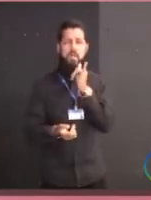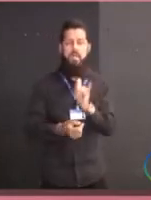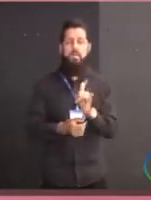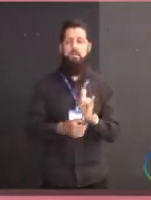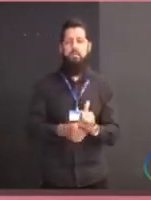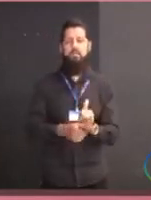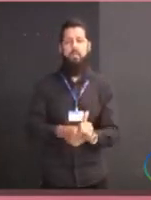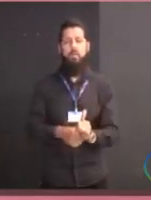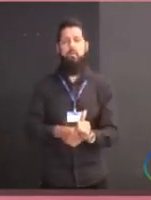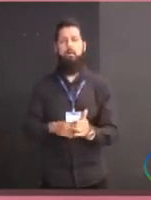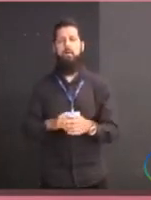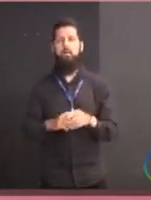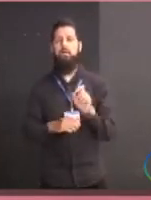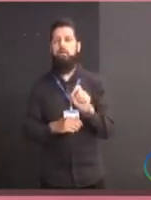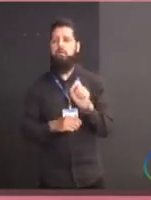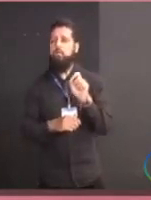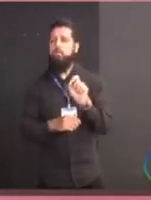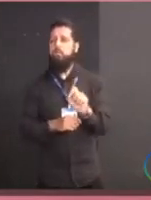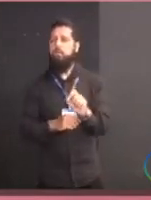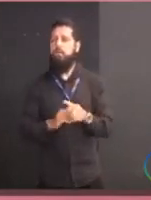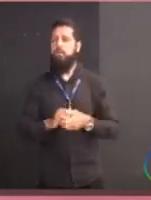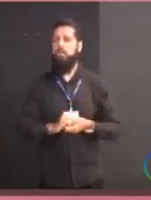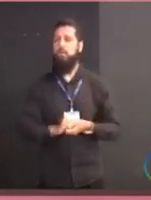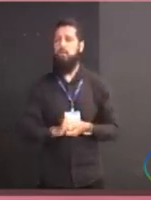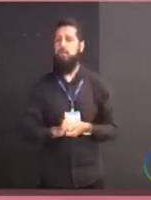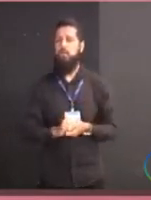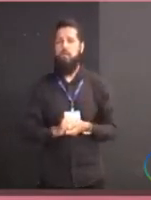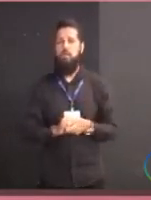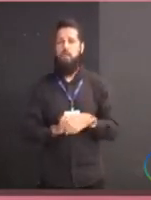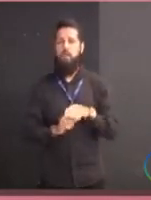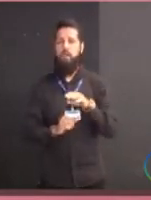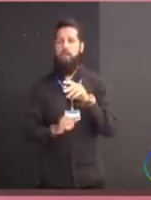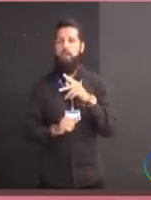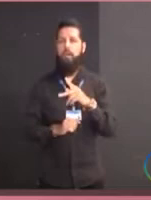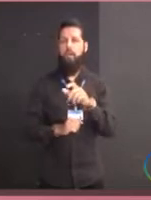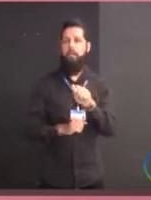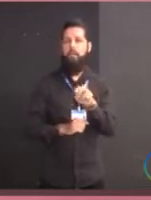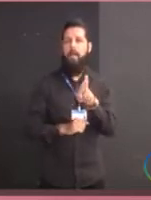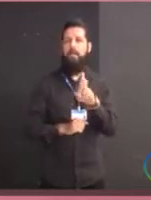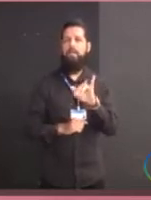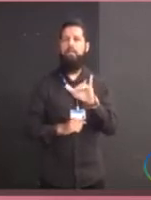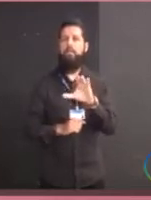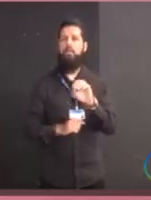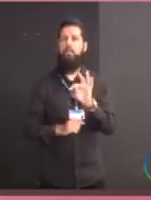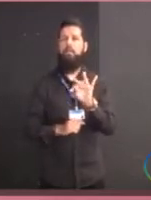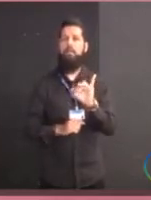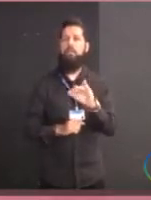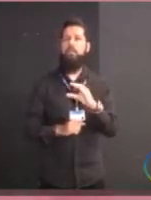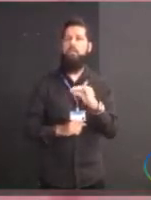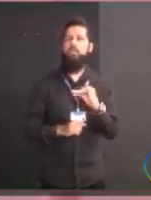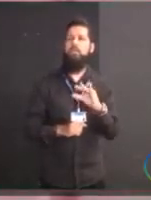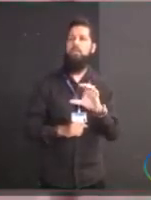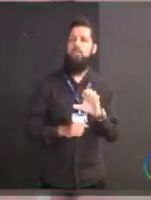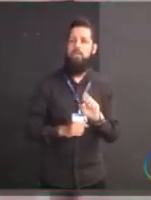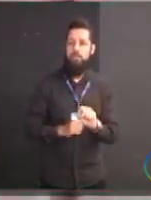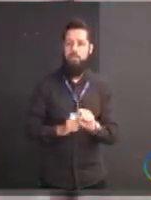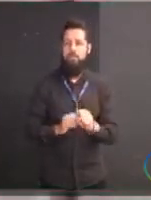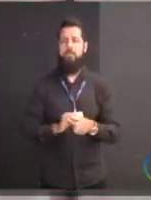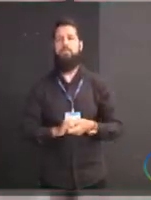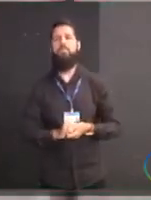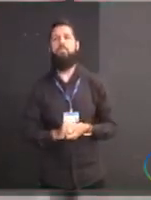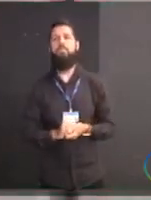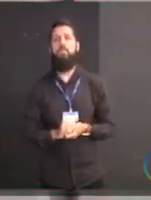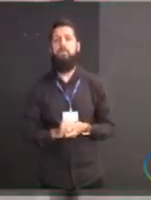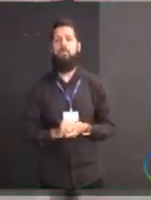volume de legendas patrióticas, sentinelidade dentro do